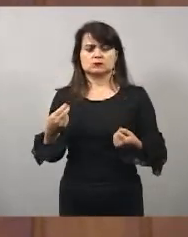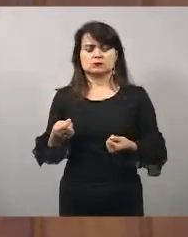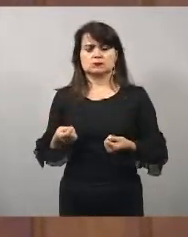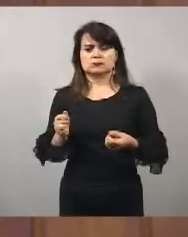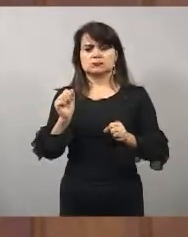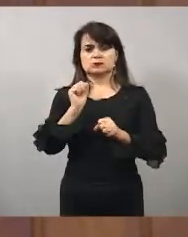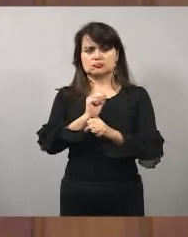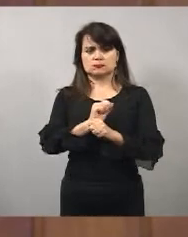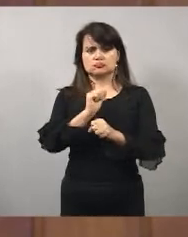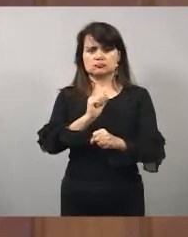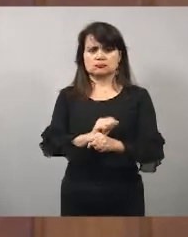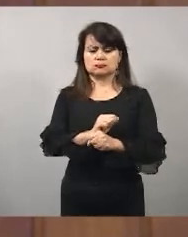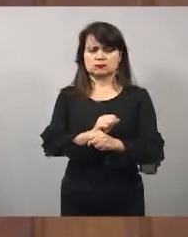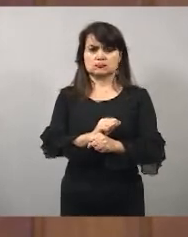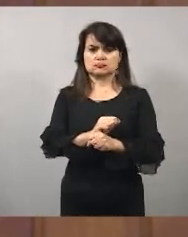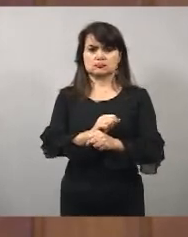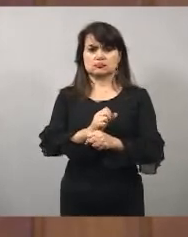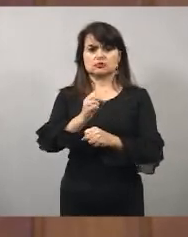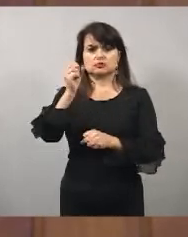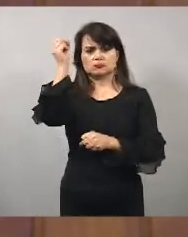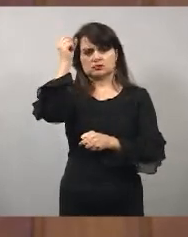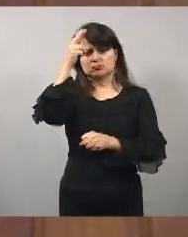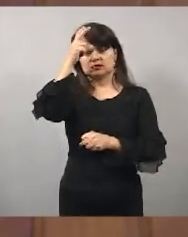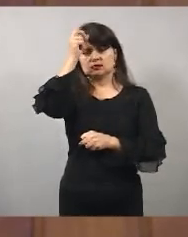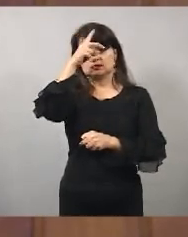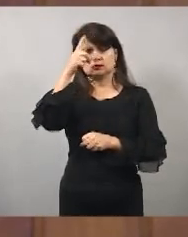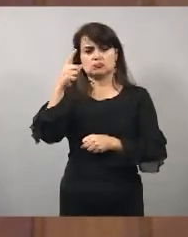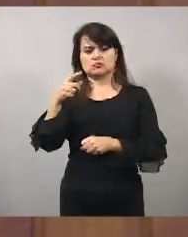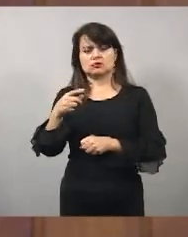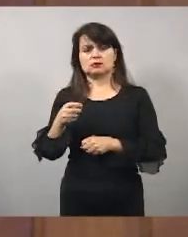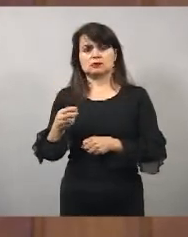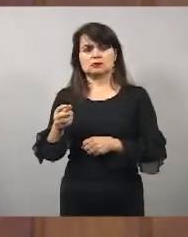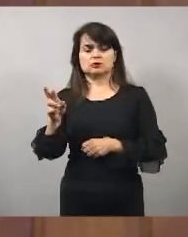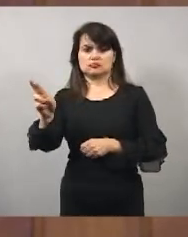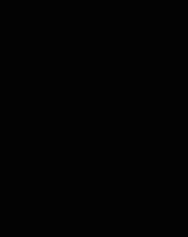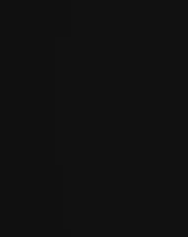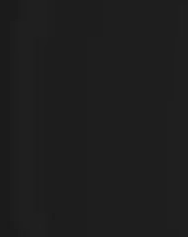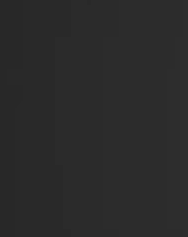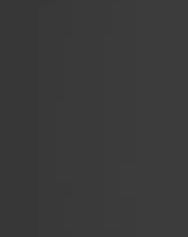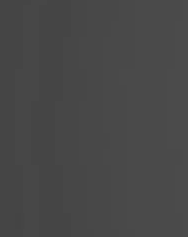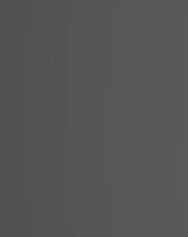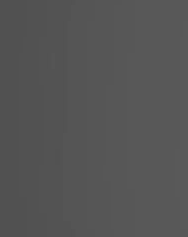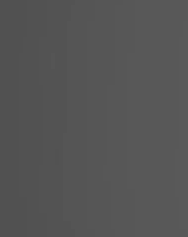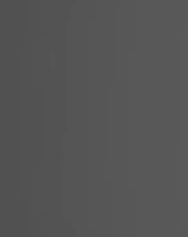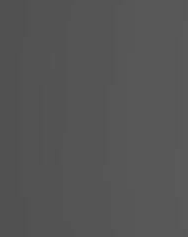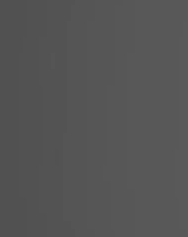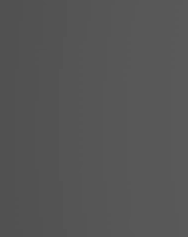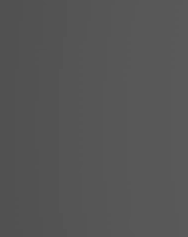prefeito envie, juntamente com o secretário de obras, uma resposta positiva acerca dessa obra.